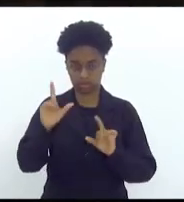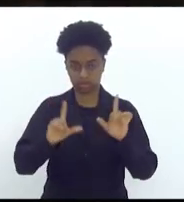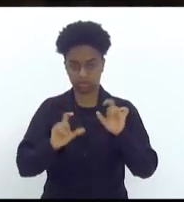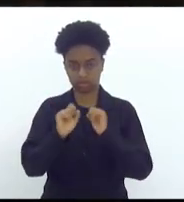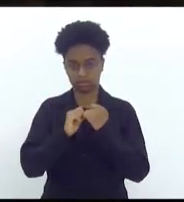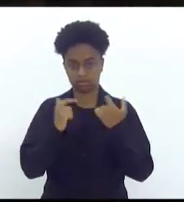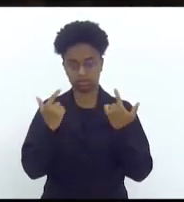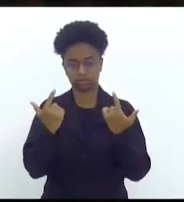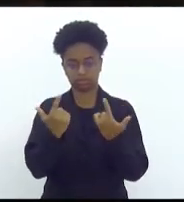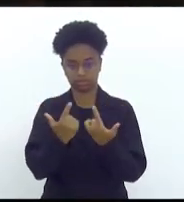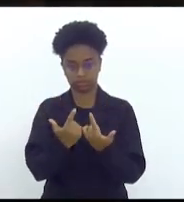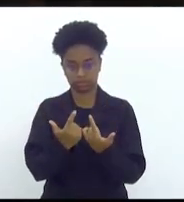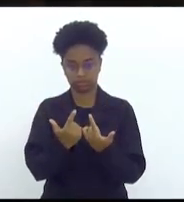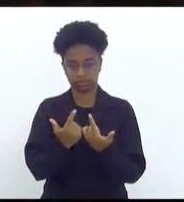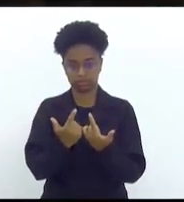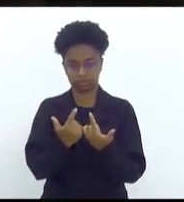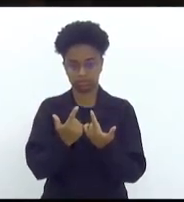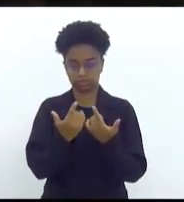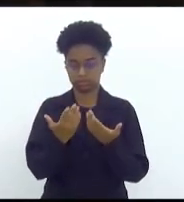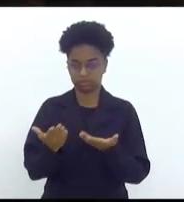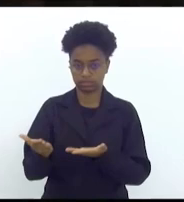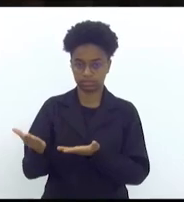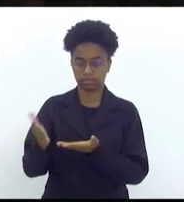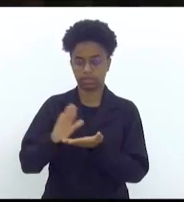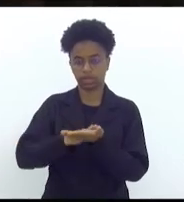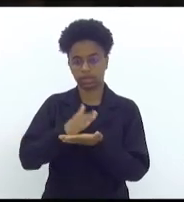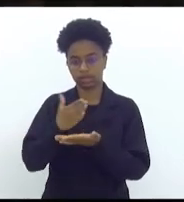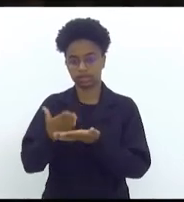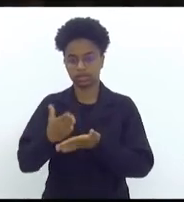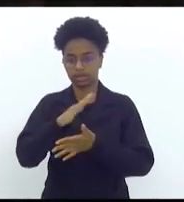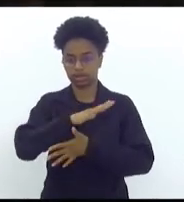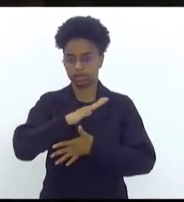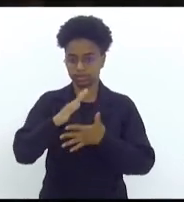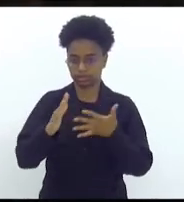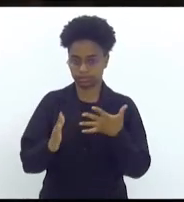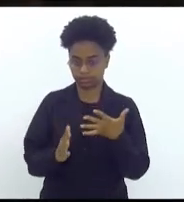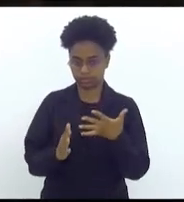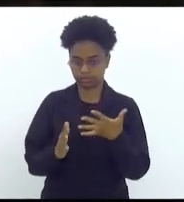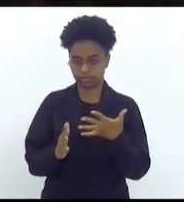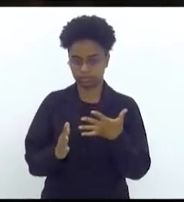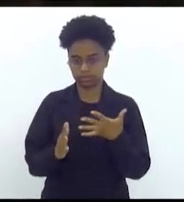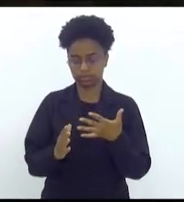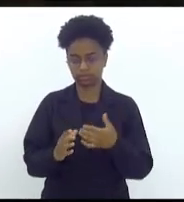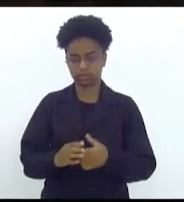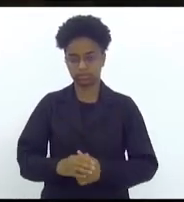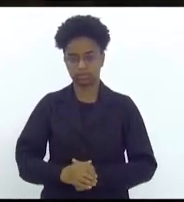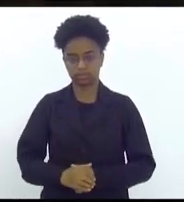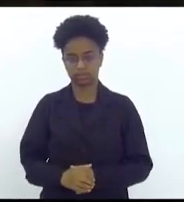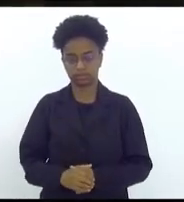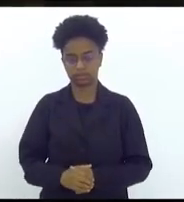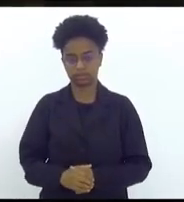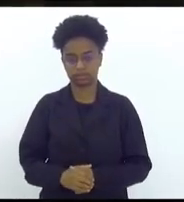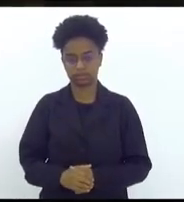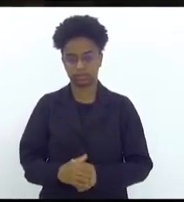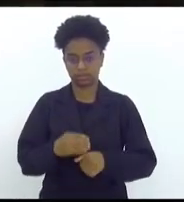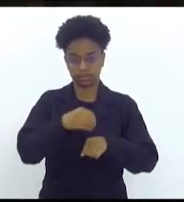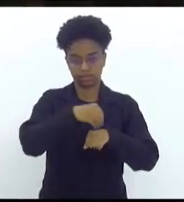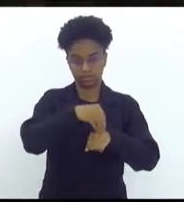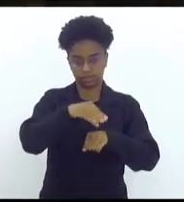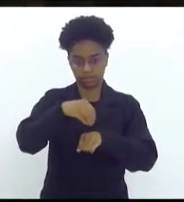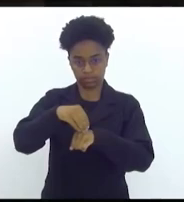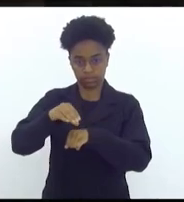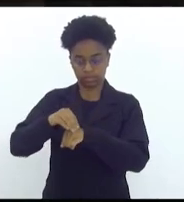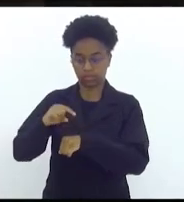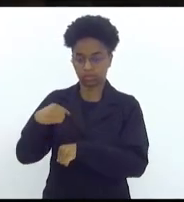TV alerj senhora intérprete da língua de libras que leva